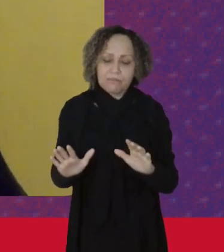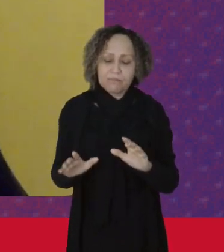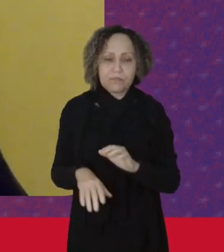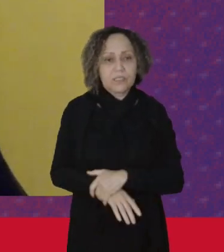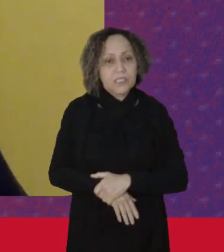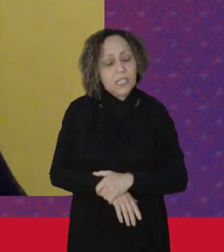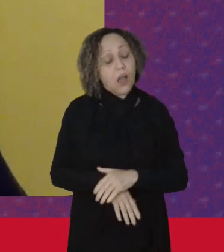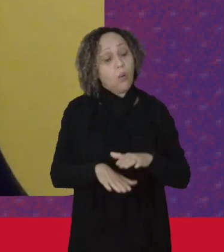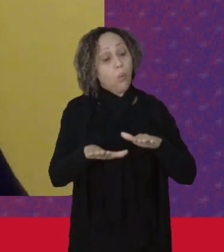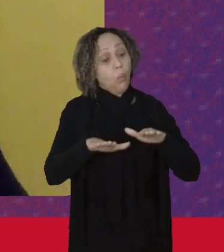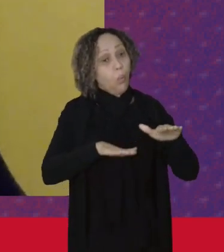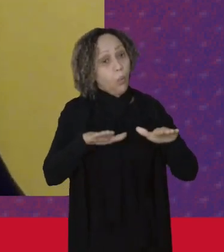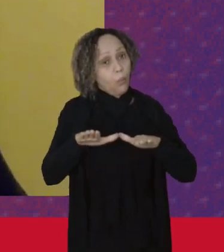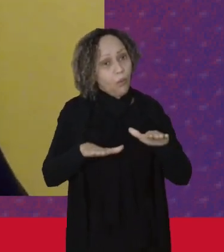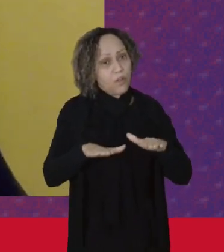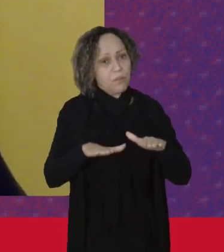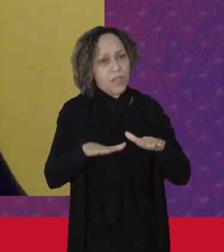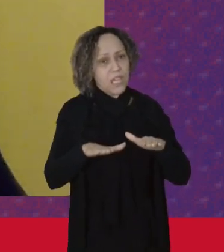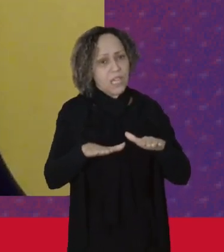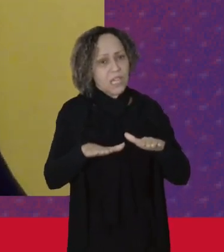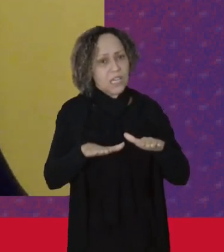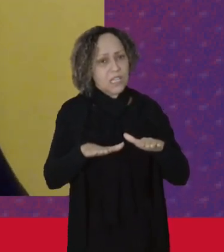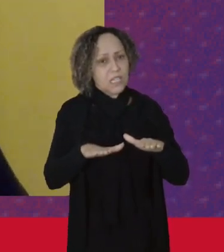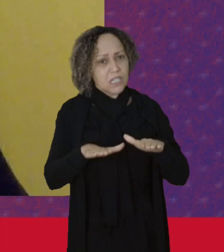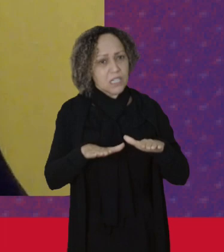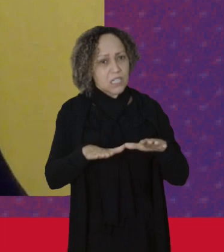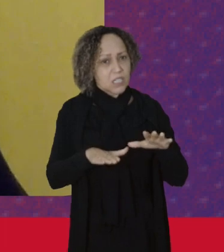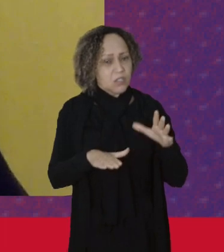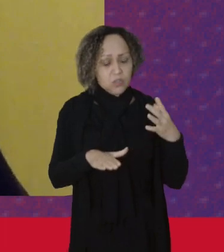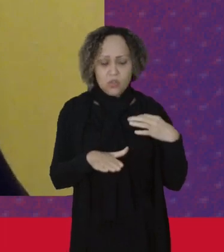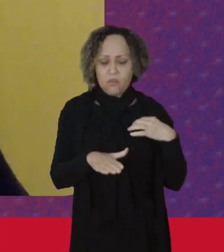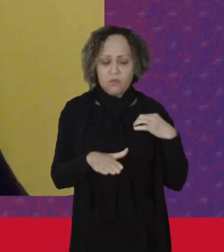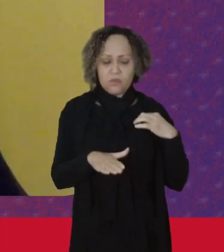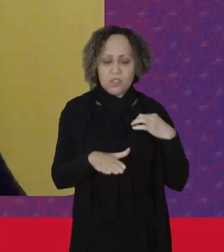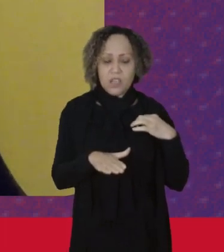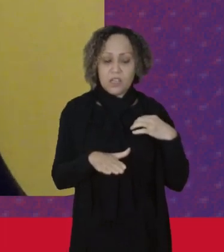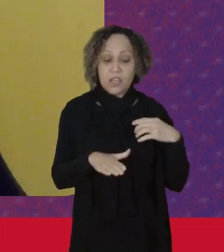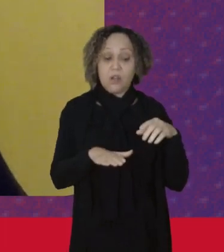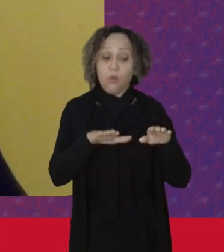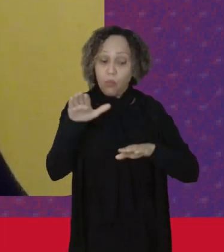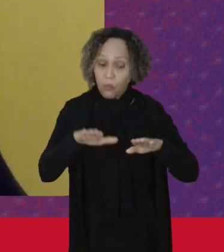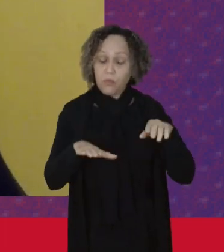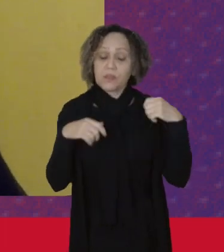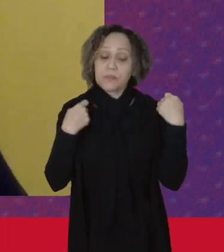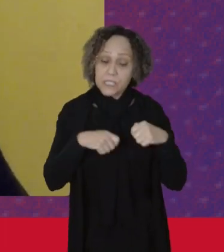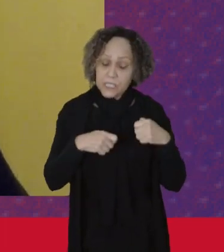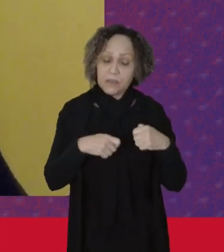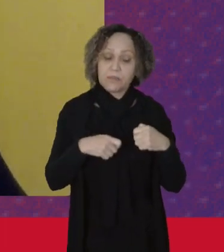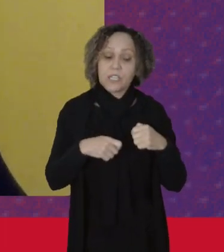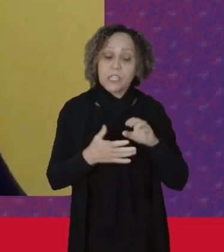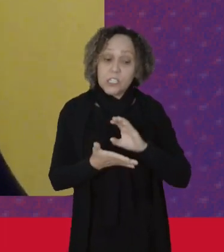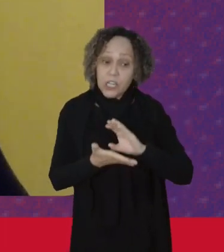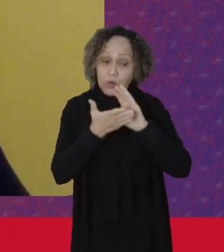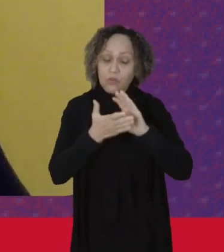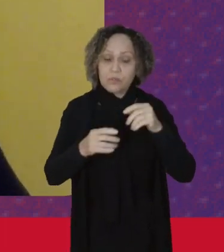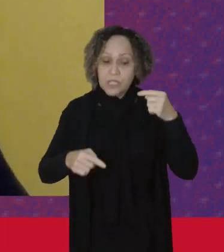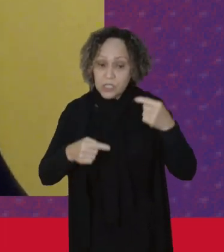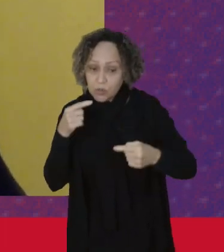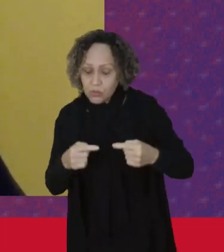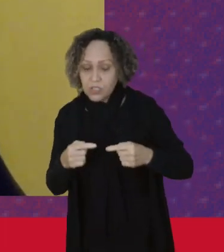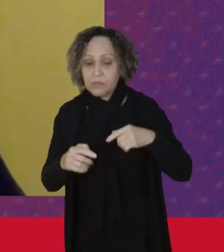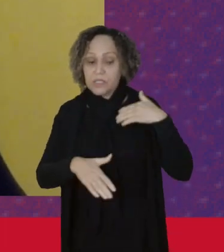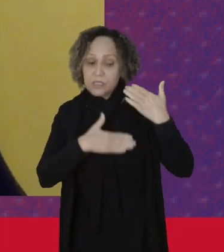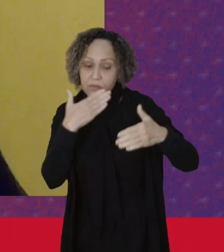Os movimentos não vêm só do voluntariado, eles também precisam de recursos para discutir, para se desenvolver, para fazer